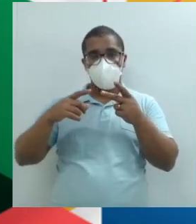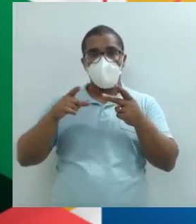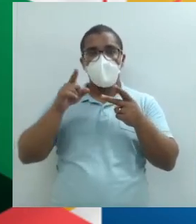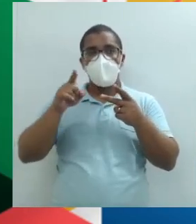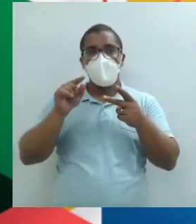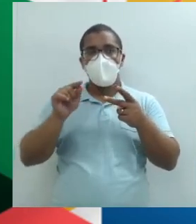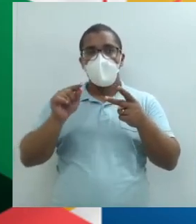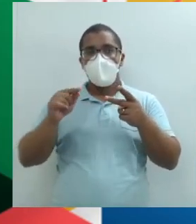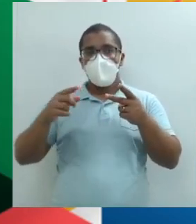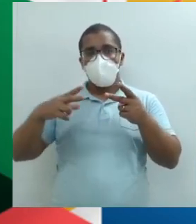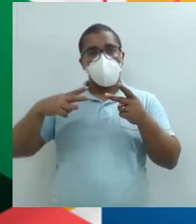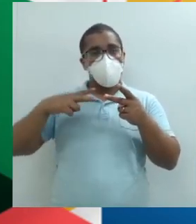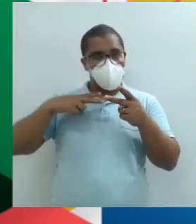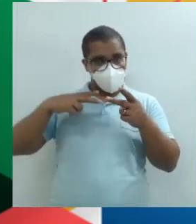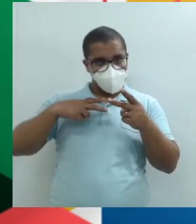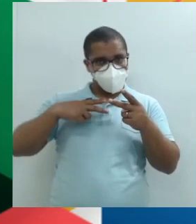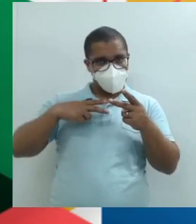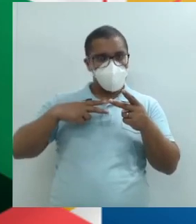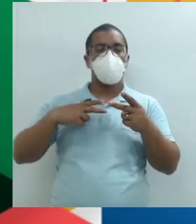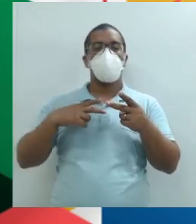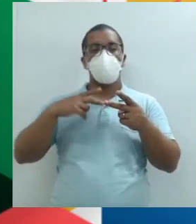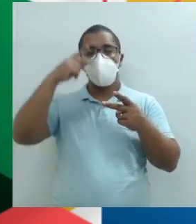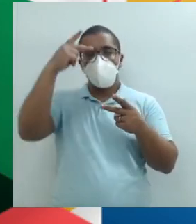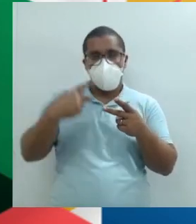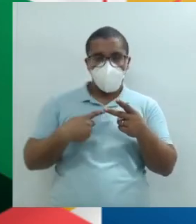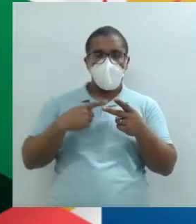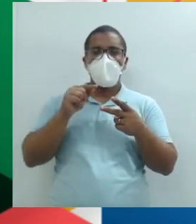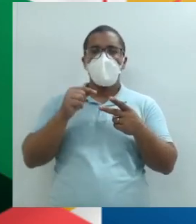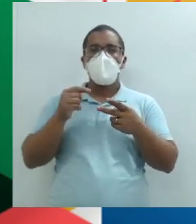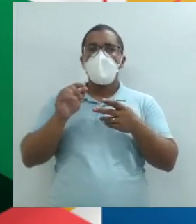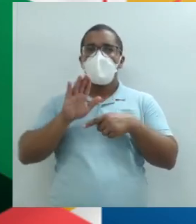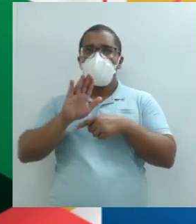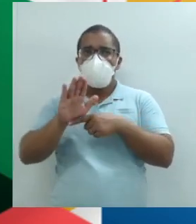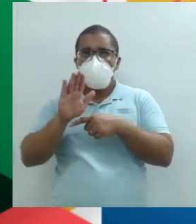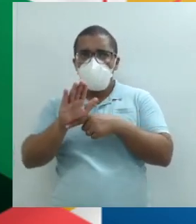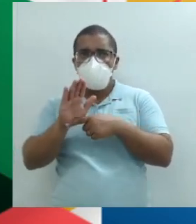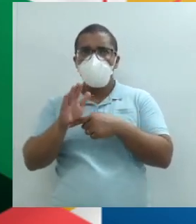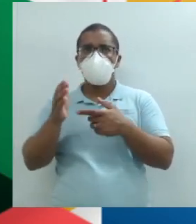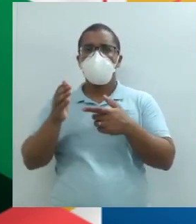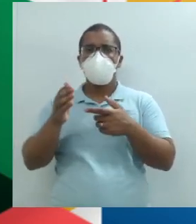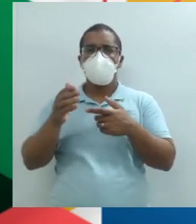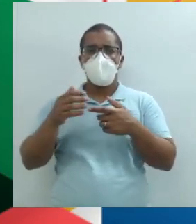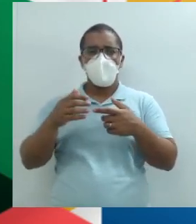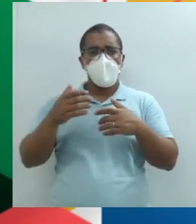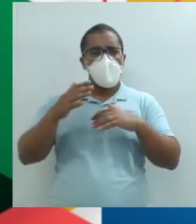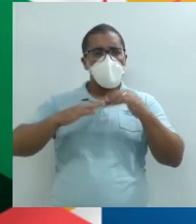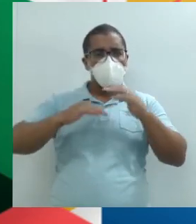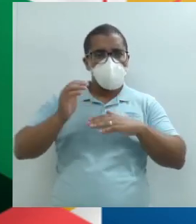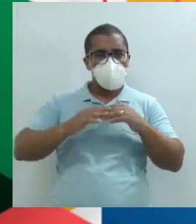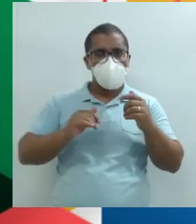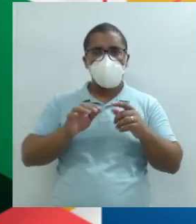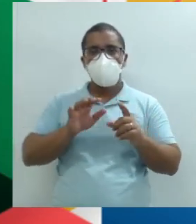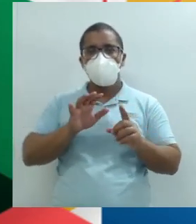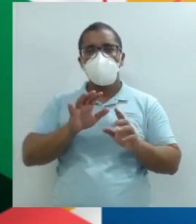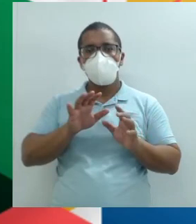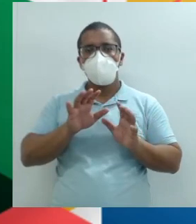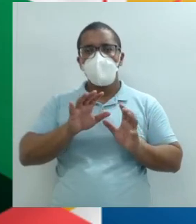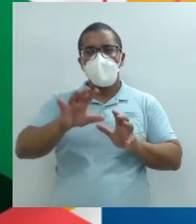tem? A gente tem a questão da cooperação, competências interpessoais, como influência